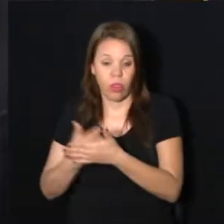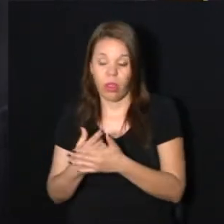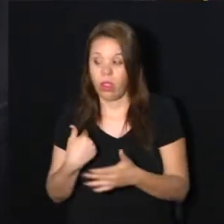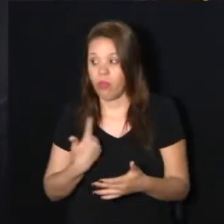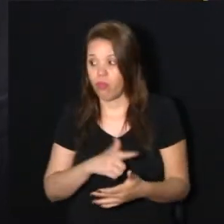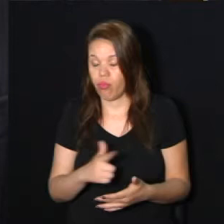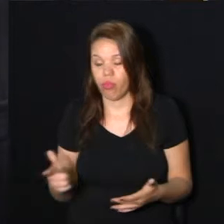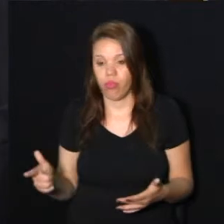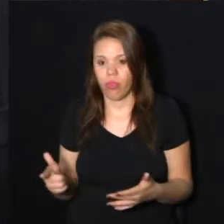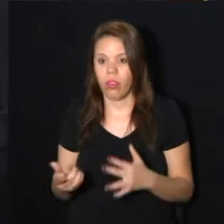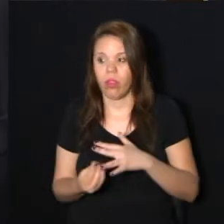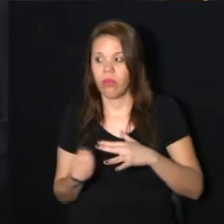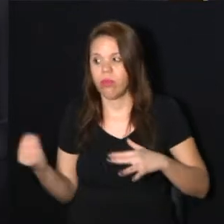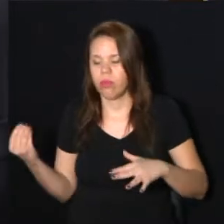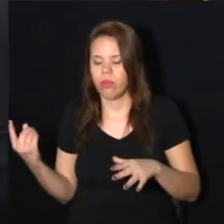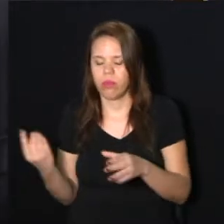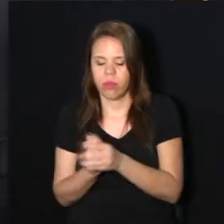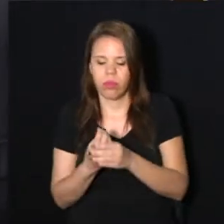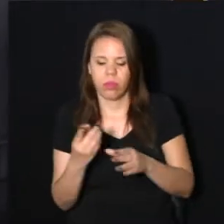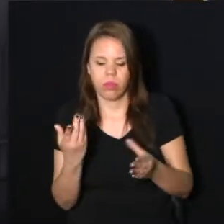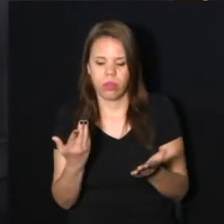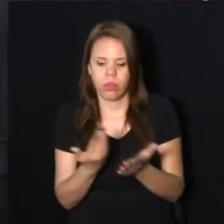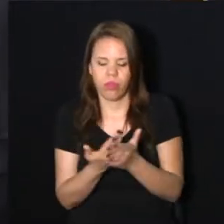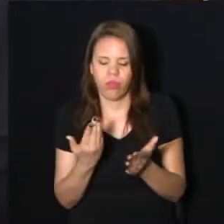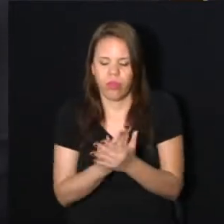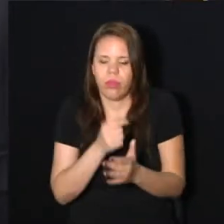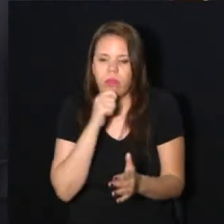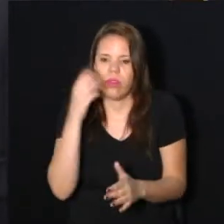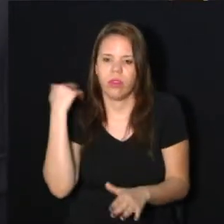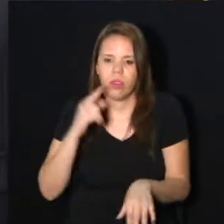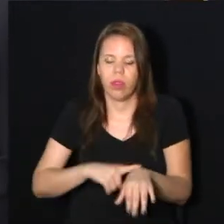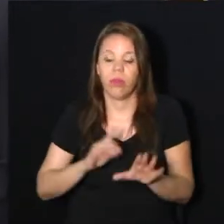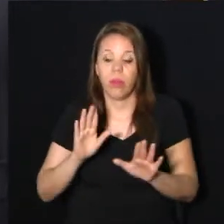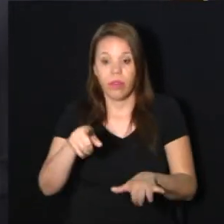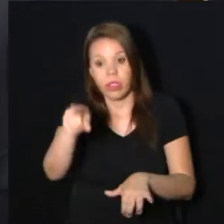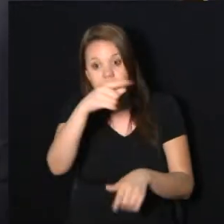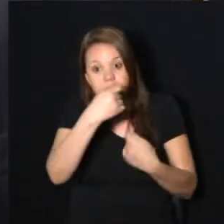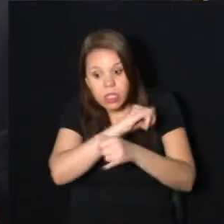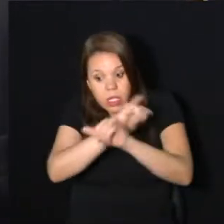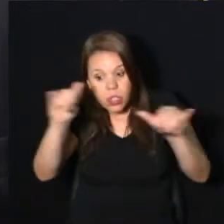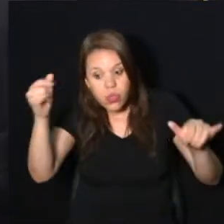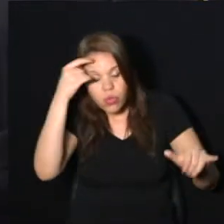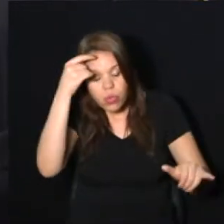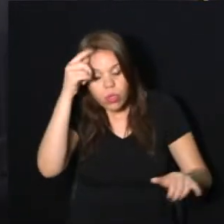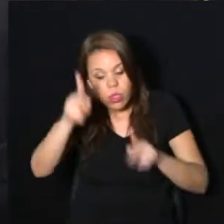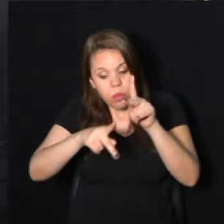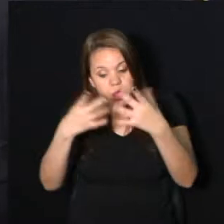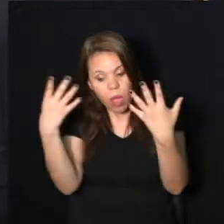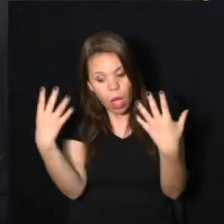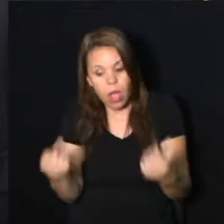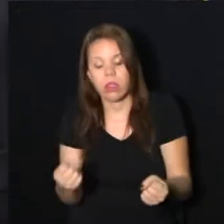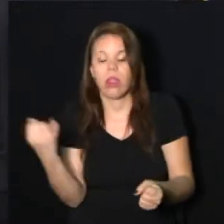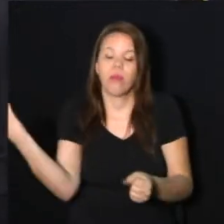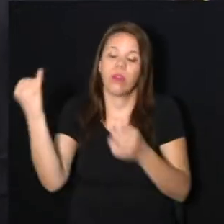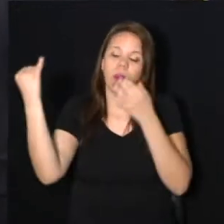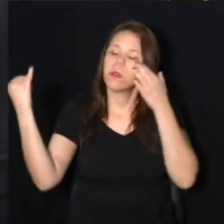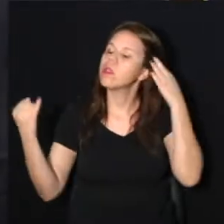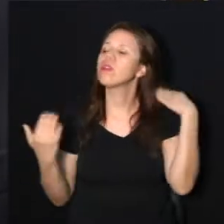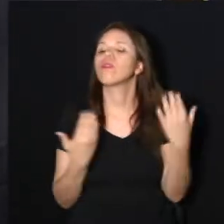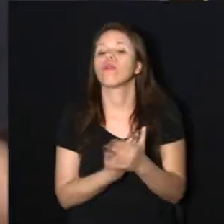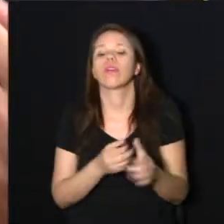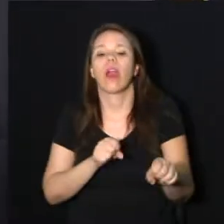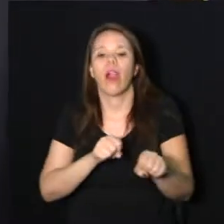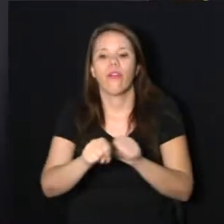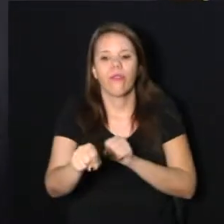excluídas. E você precisa ter campanhas ativas para convencer essas pessoas da importância delas